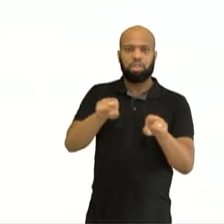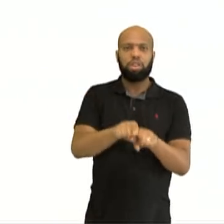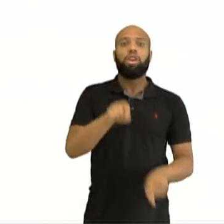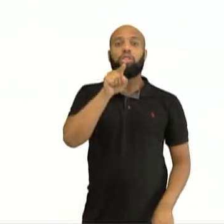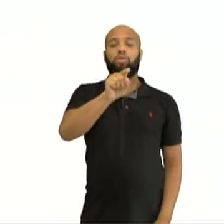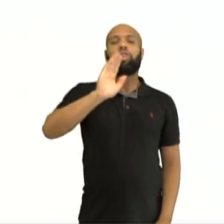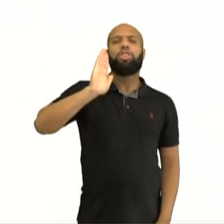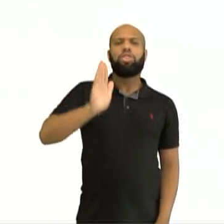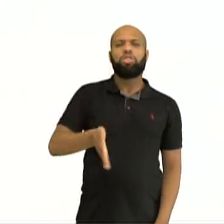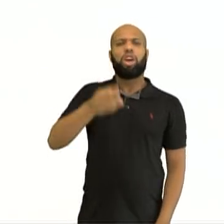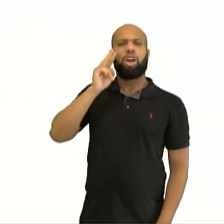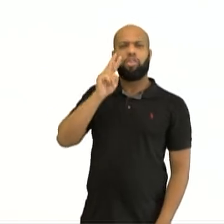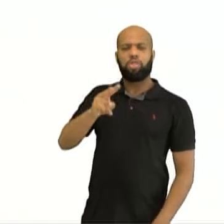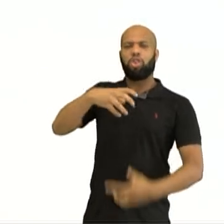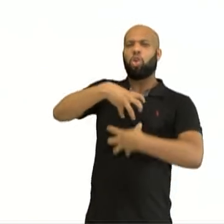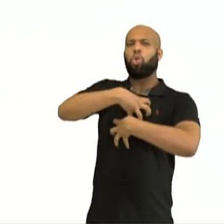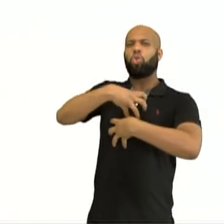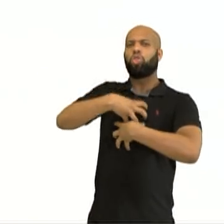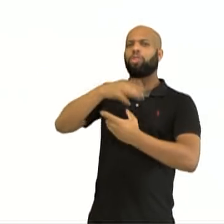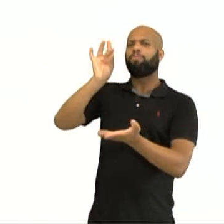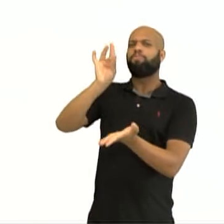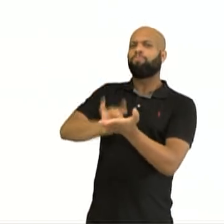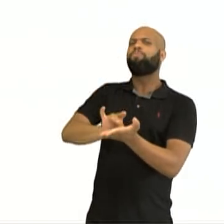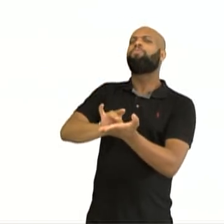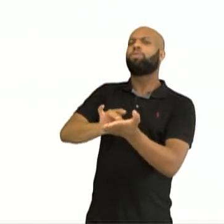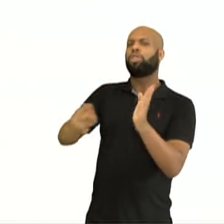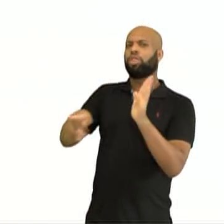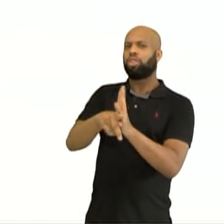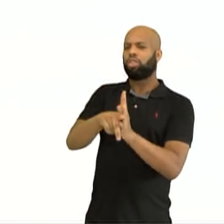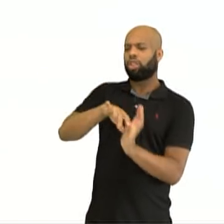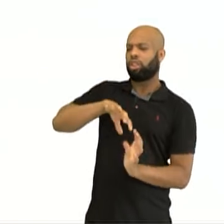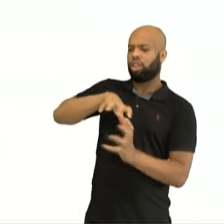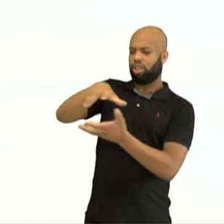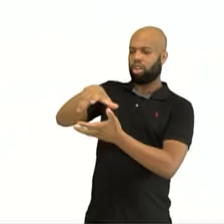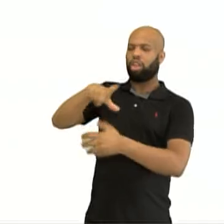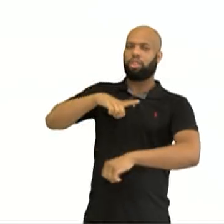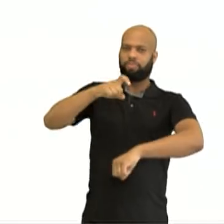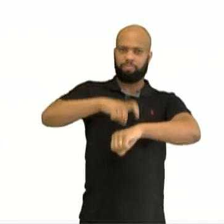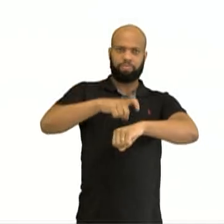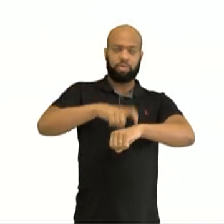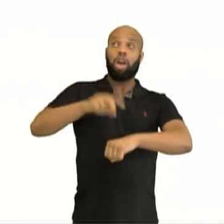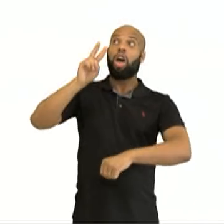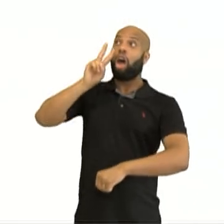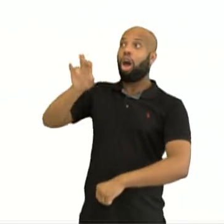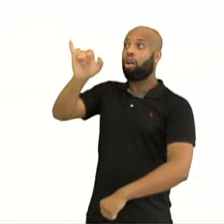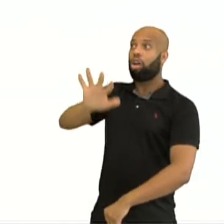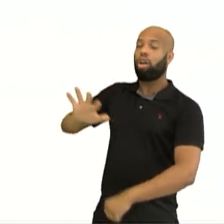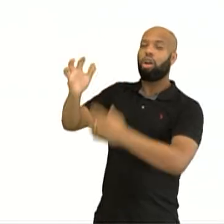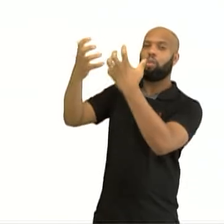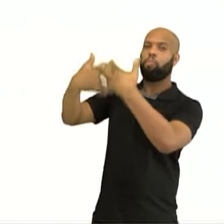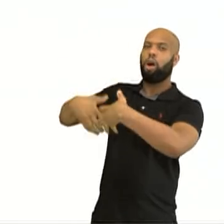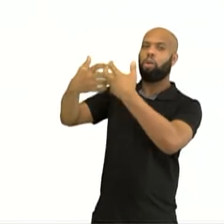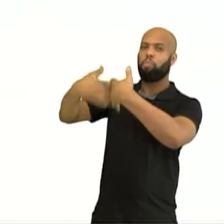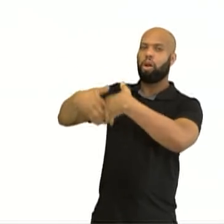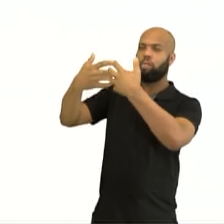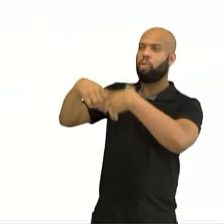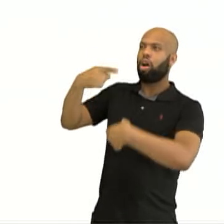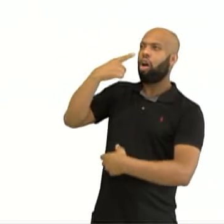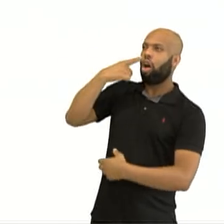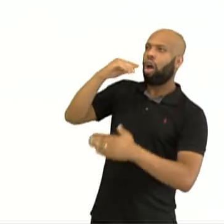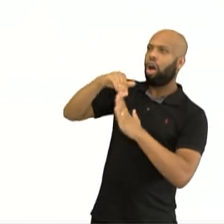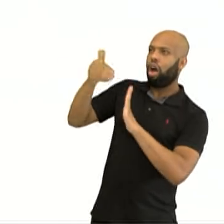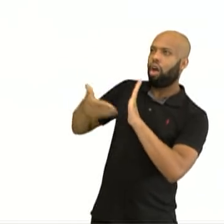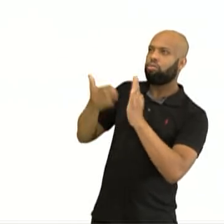reparou qual é o formato do nosso planeta? Eu vou dar um tempinho. Olhe a imagem, veja todas